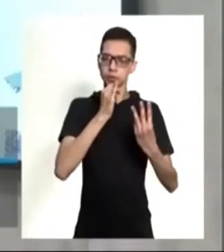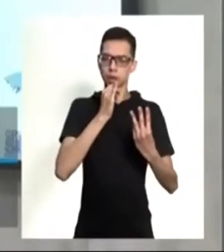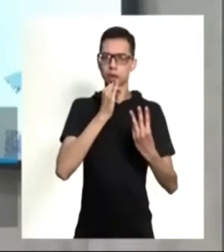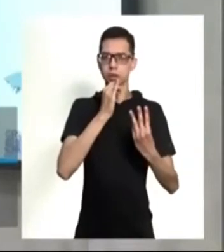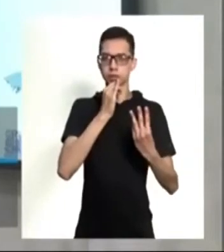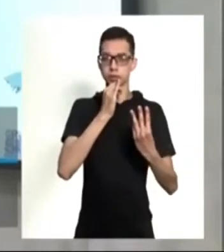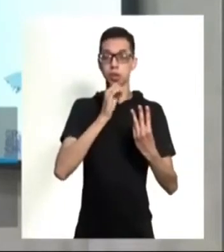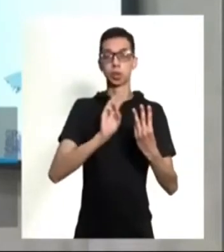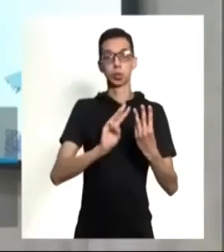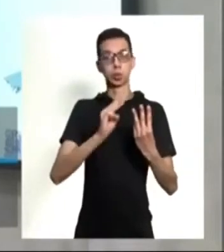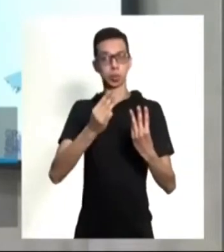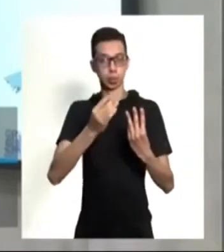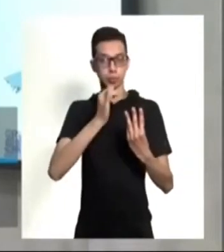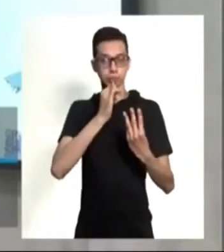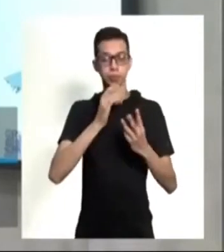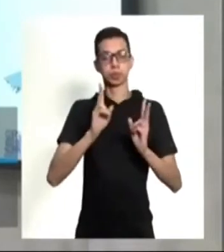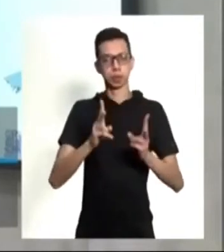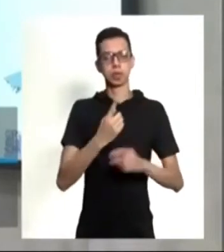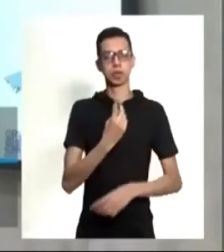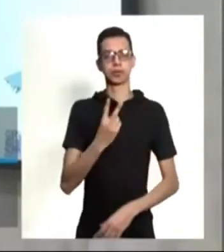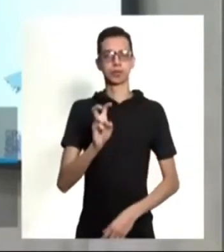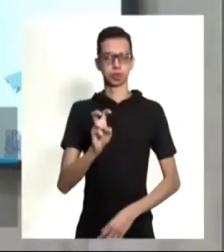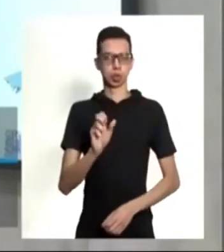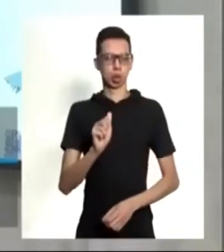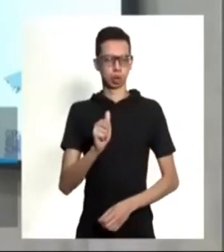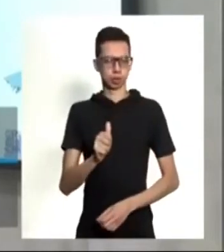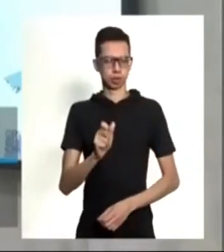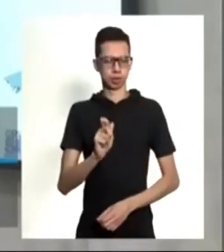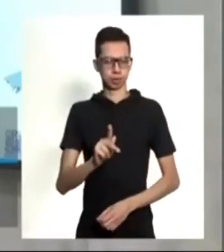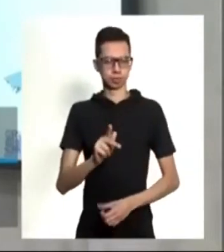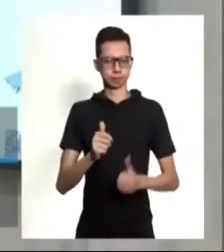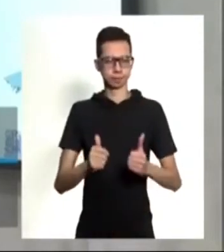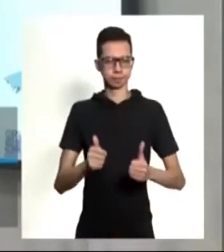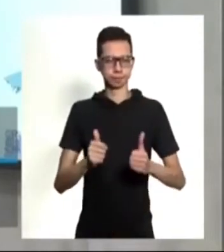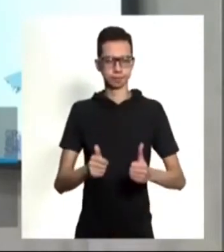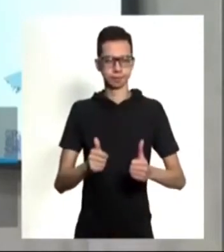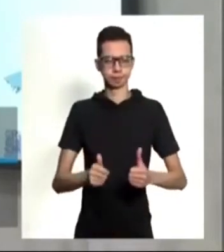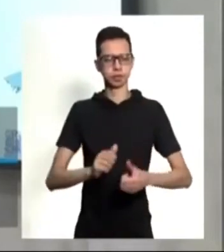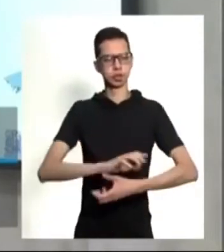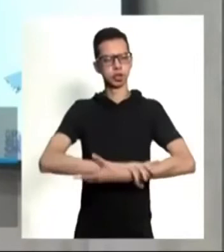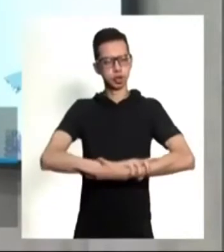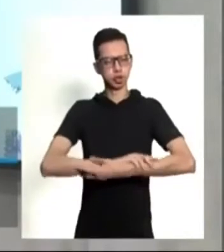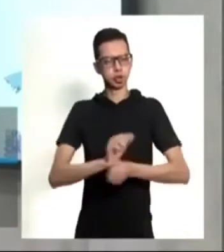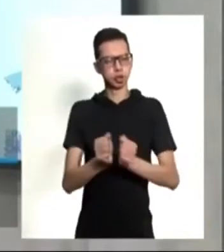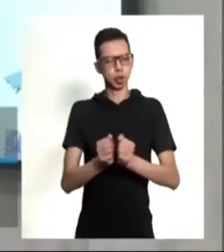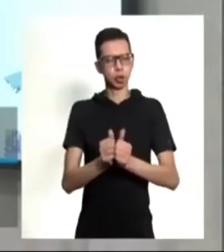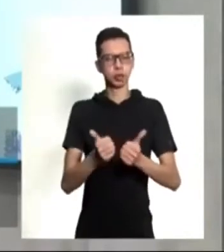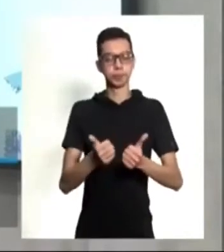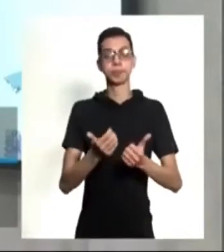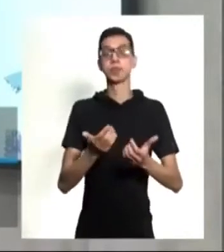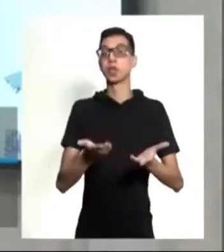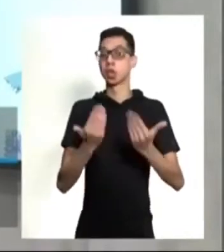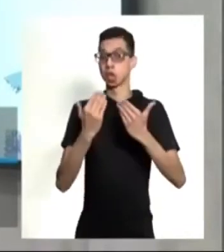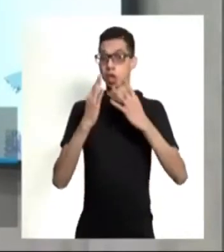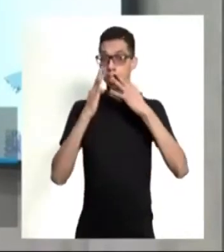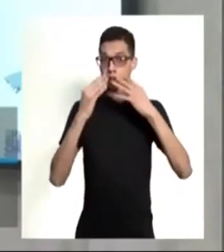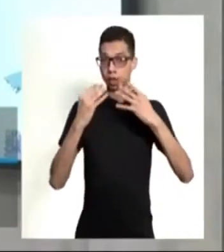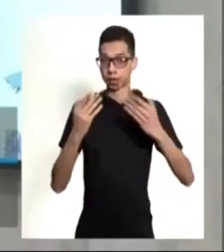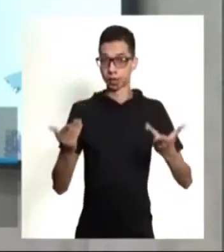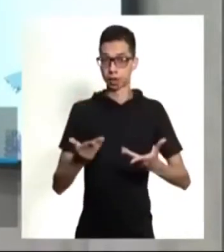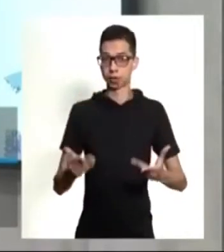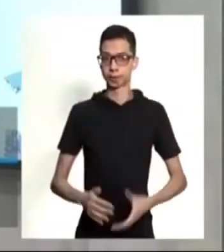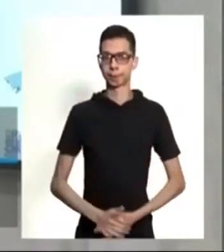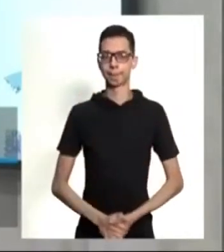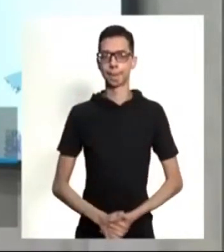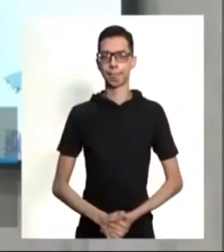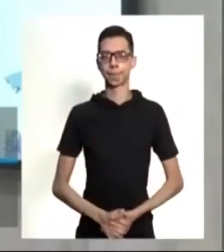ao cubo, 125. Tá bom? Beleza? É nóis? Tamo junto? Vem cá. Diagonal do quadrado,